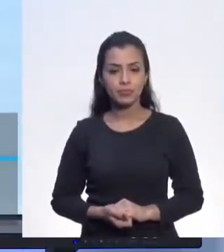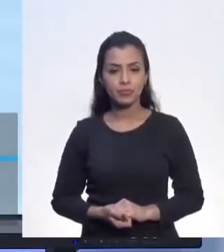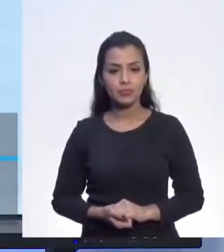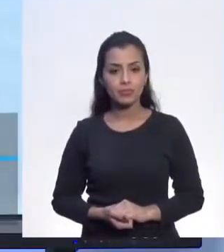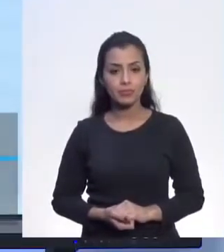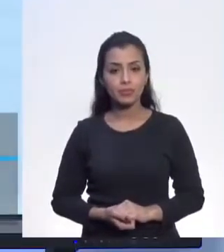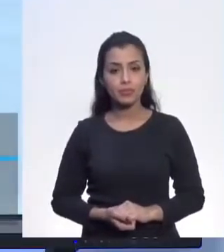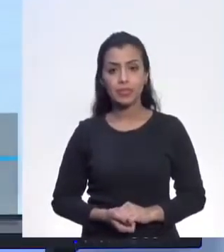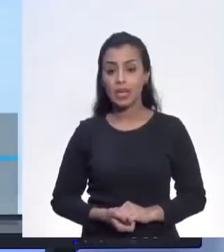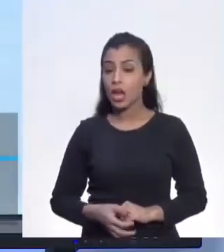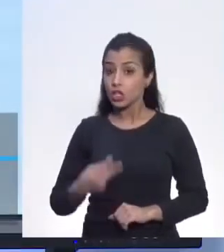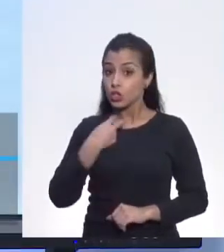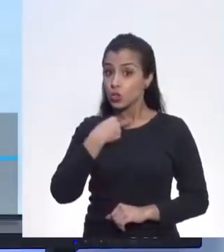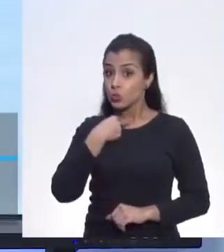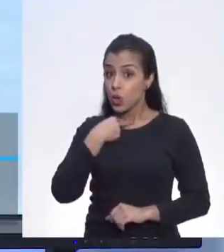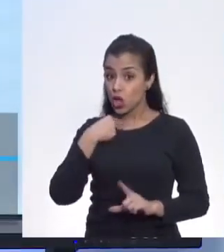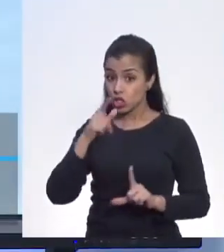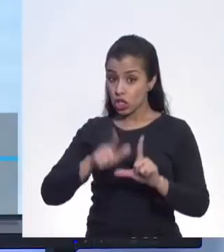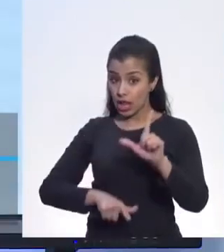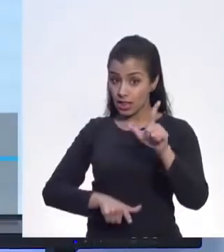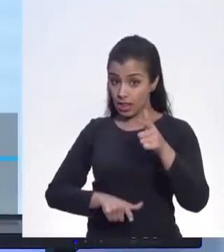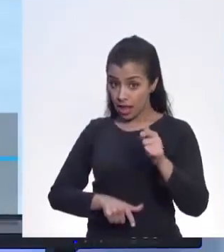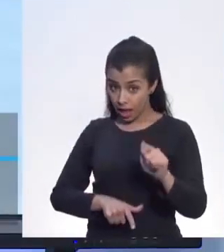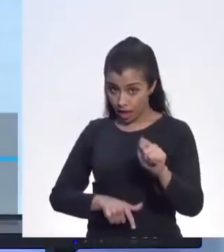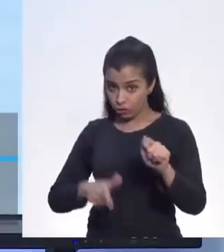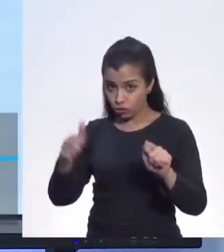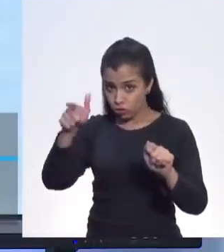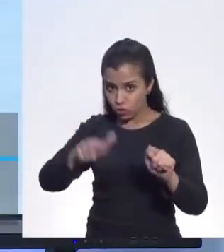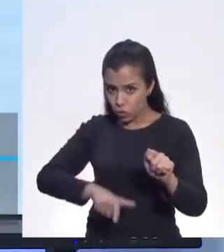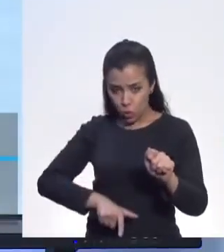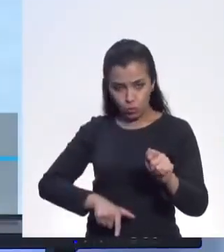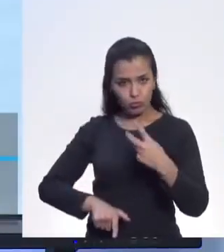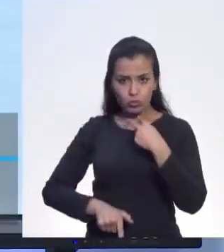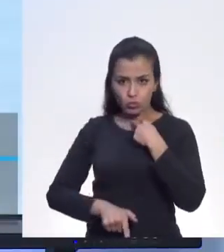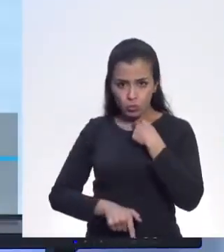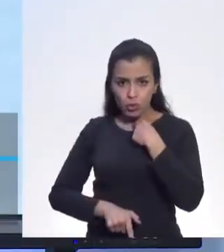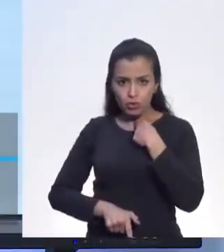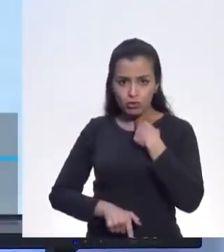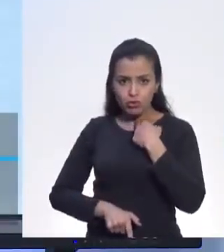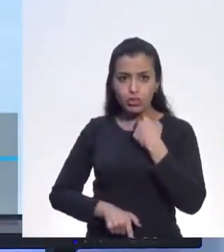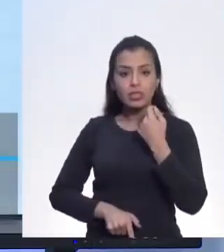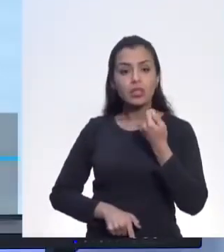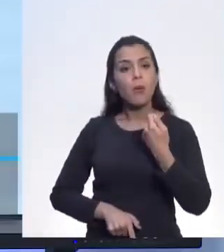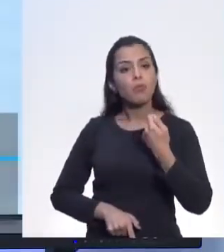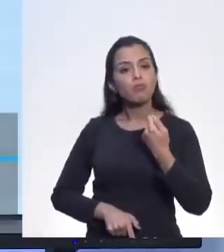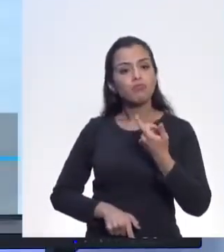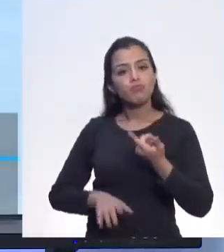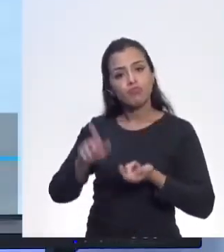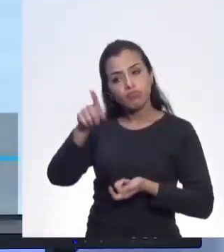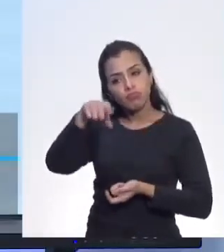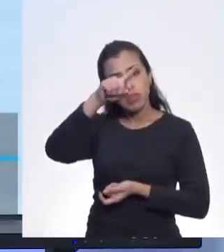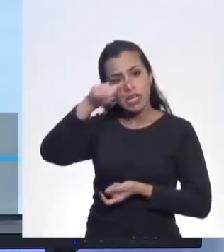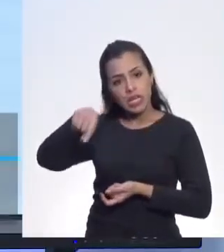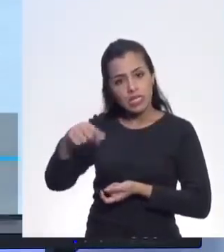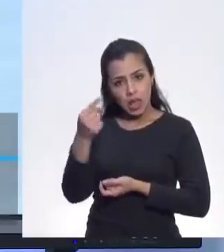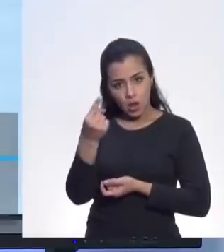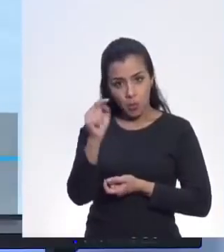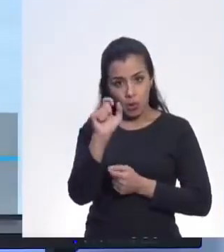não pode repetir. Se não pode repetir, quer dizer que eu já usei o A.